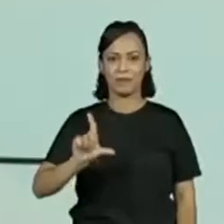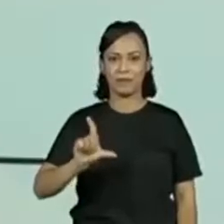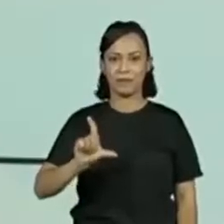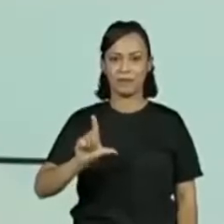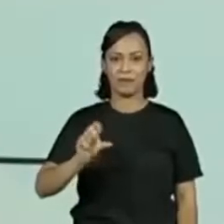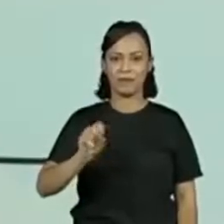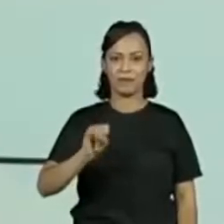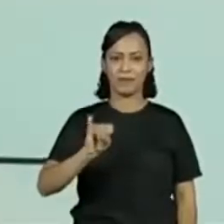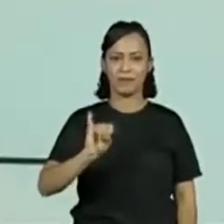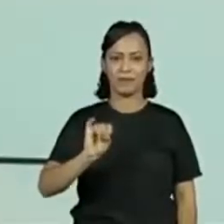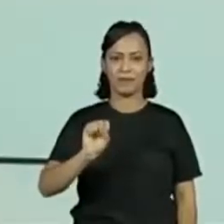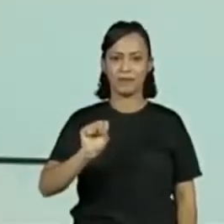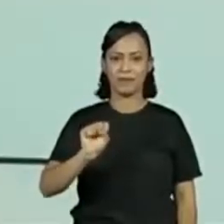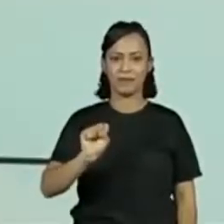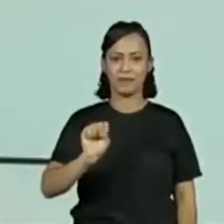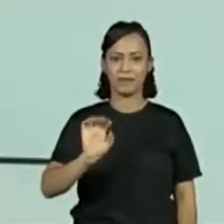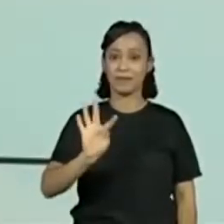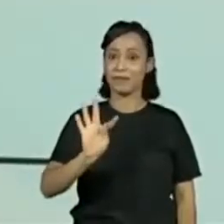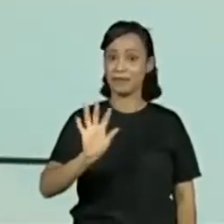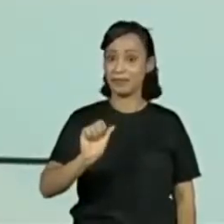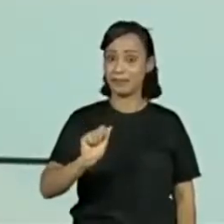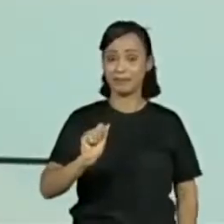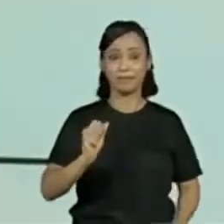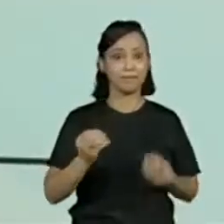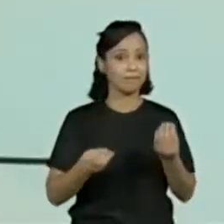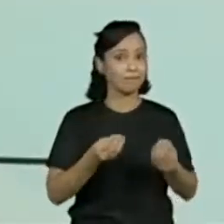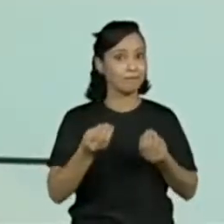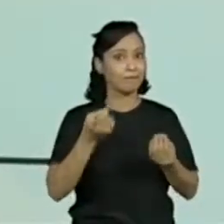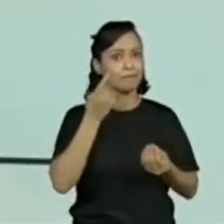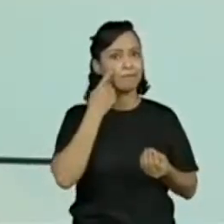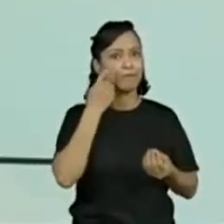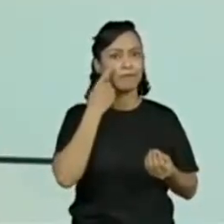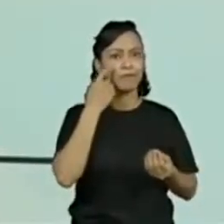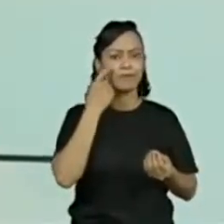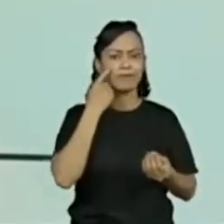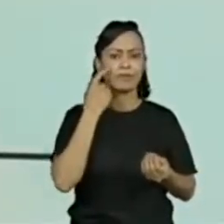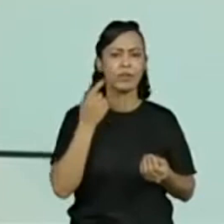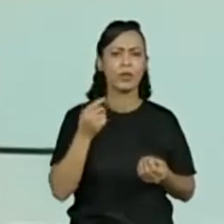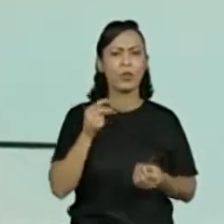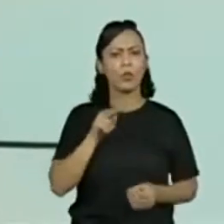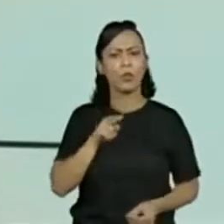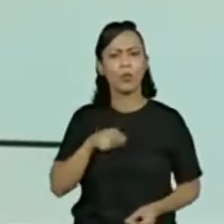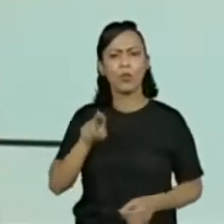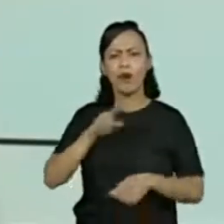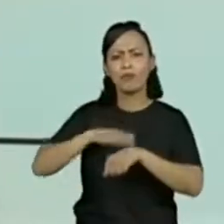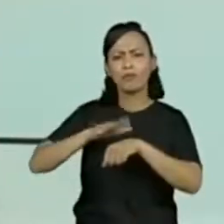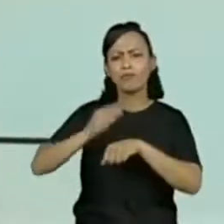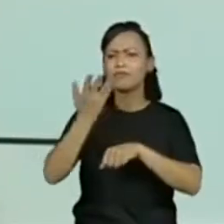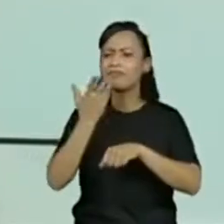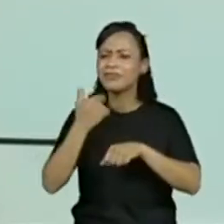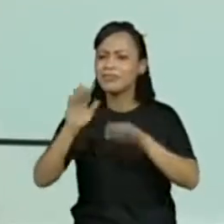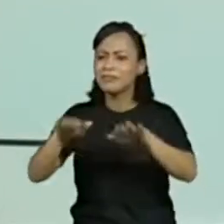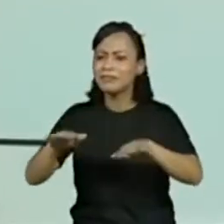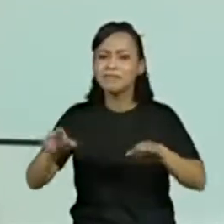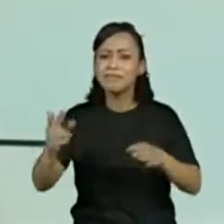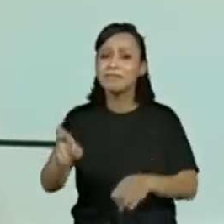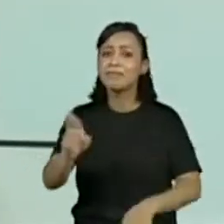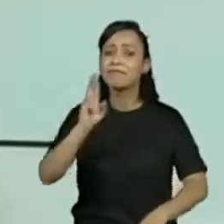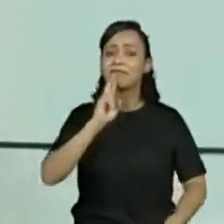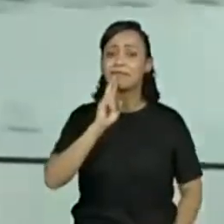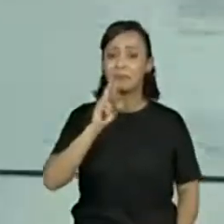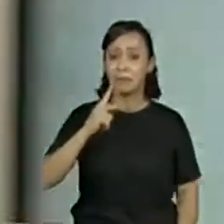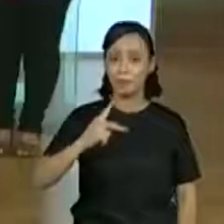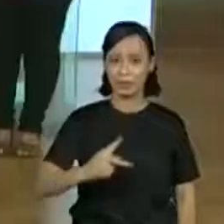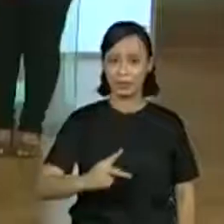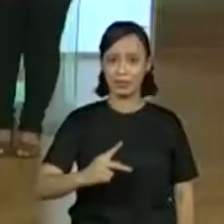ar e mas a gente vai ajudar vamos ajudar lá no também o l né o papel pão